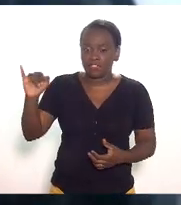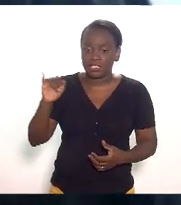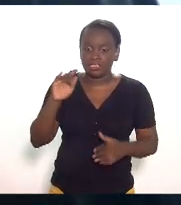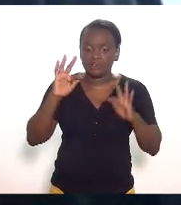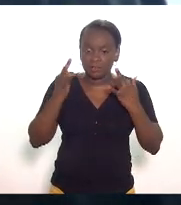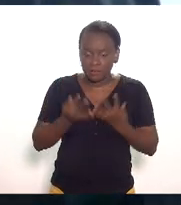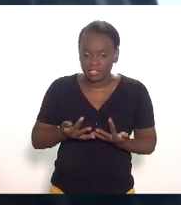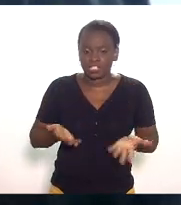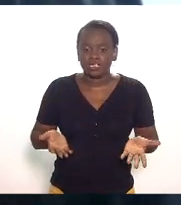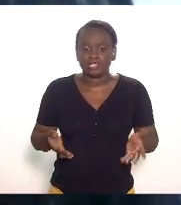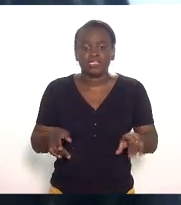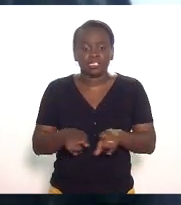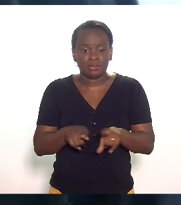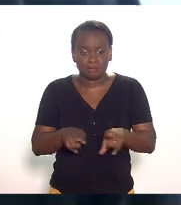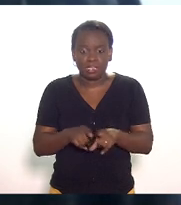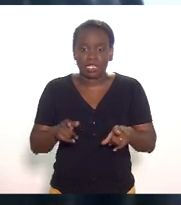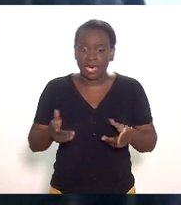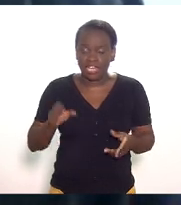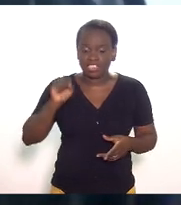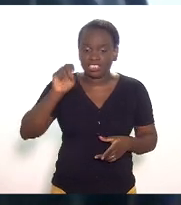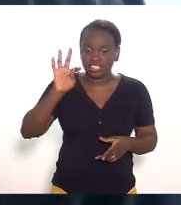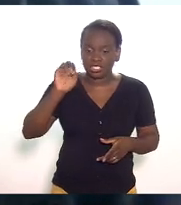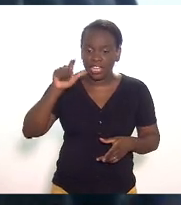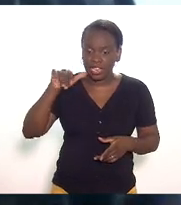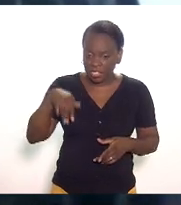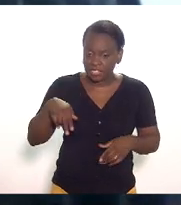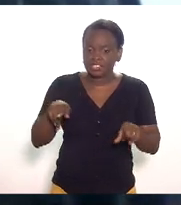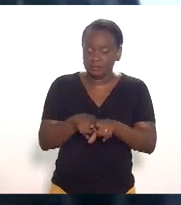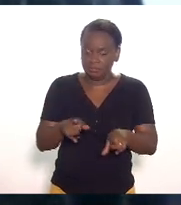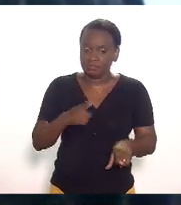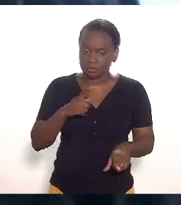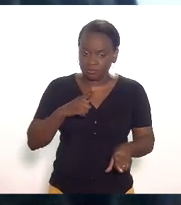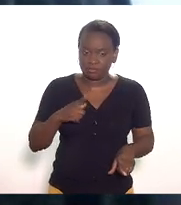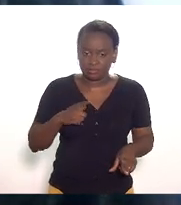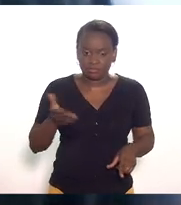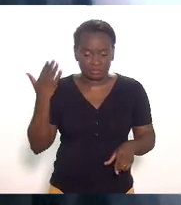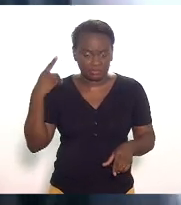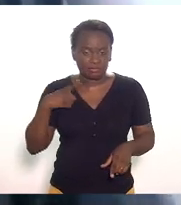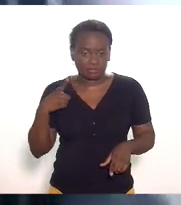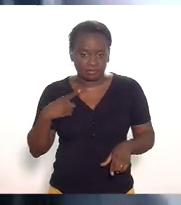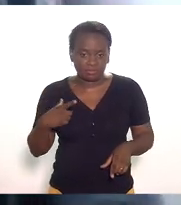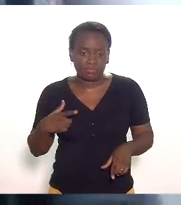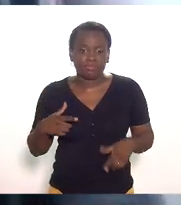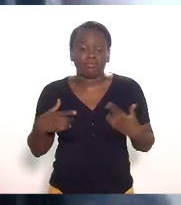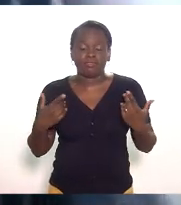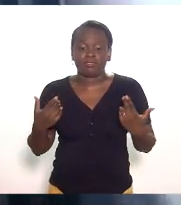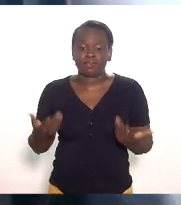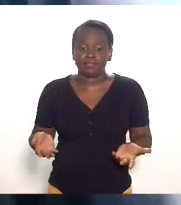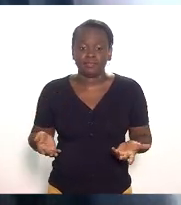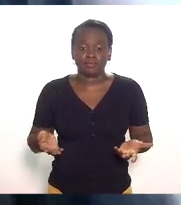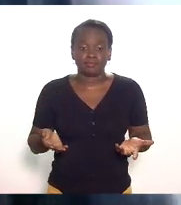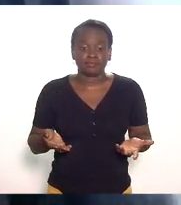do sistema stalinista, que havia também isso. Havia também isso, né?